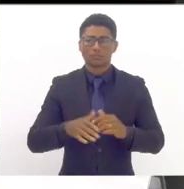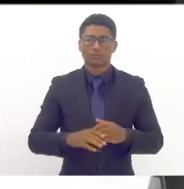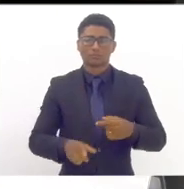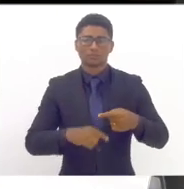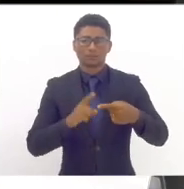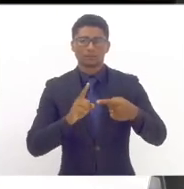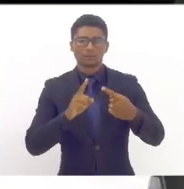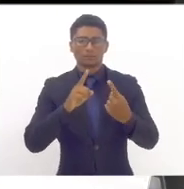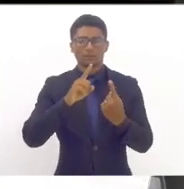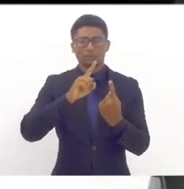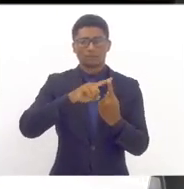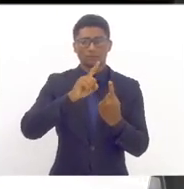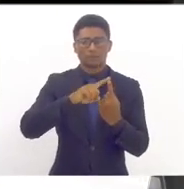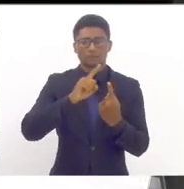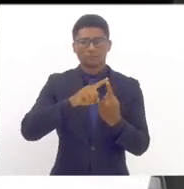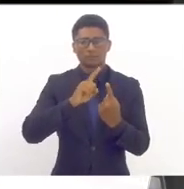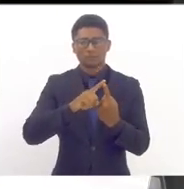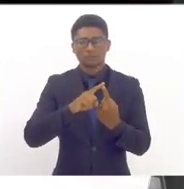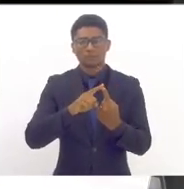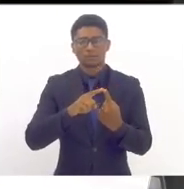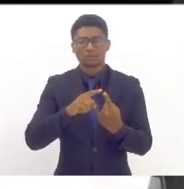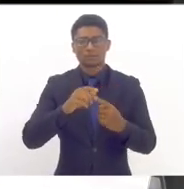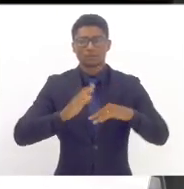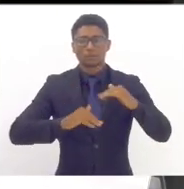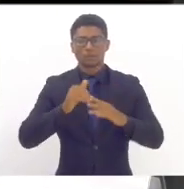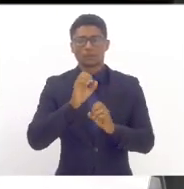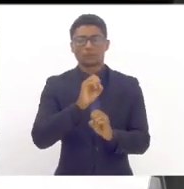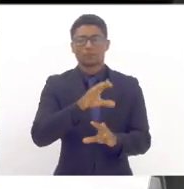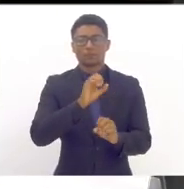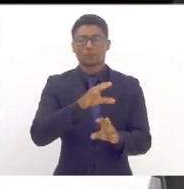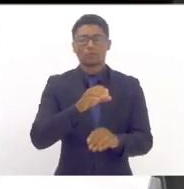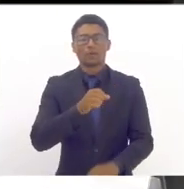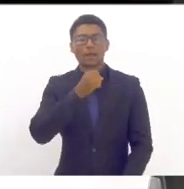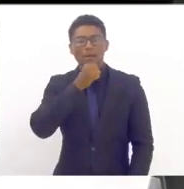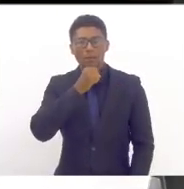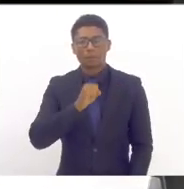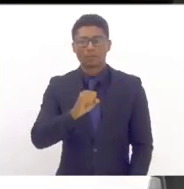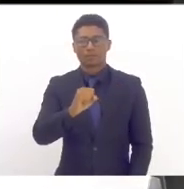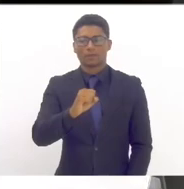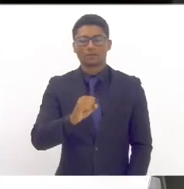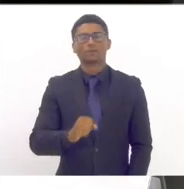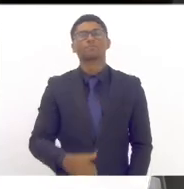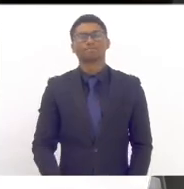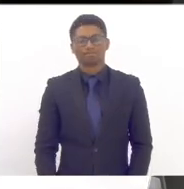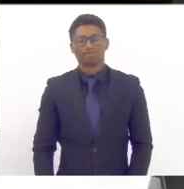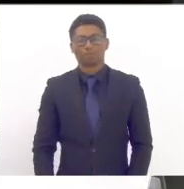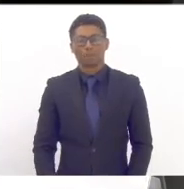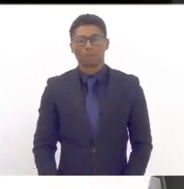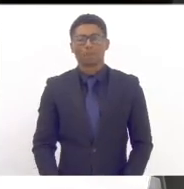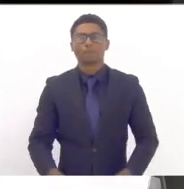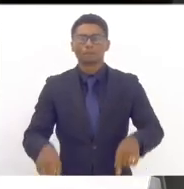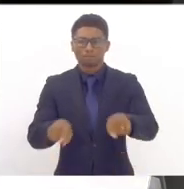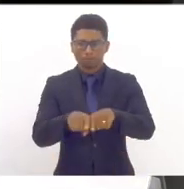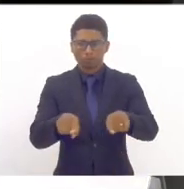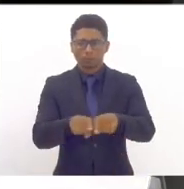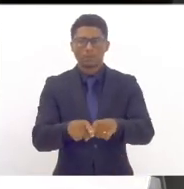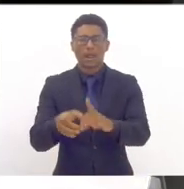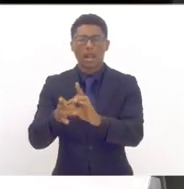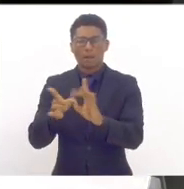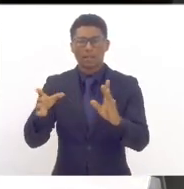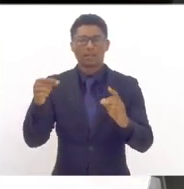foi em memória, que foi o nosso grande educador, Paulo Freire, um grande defensor também das